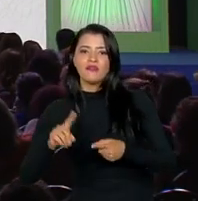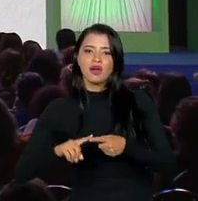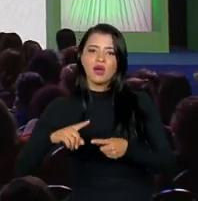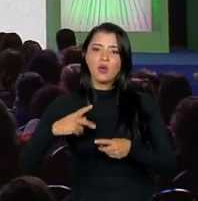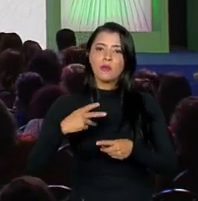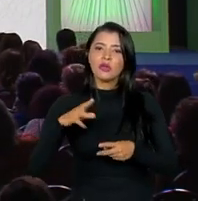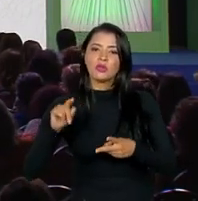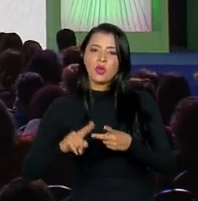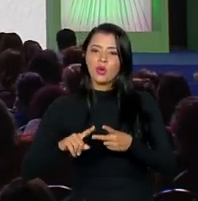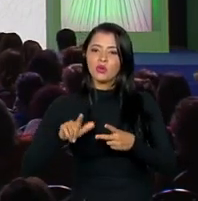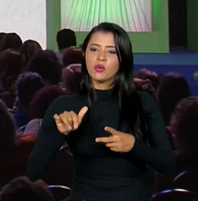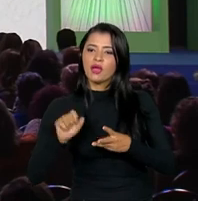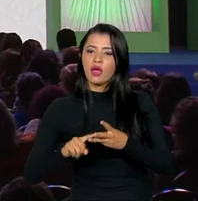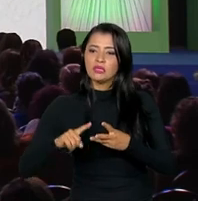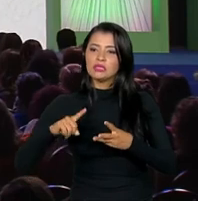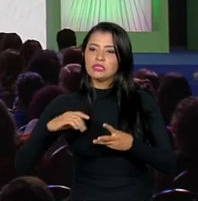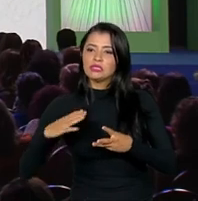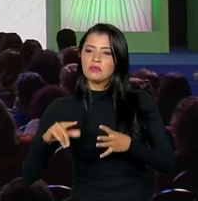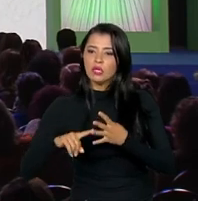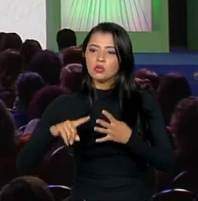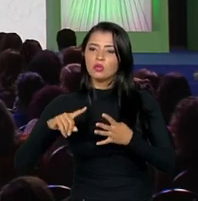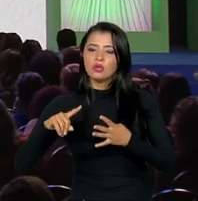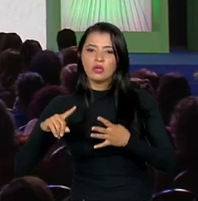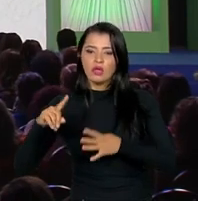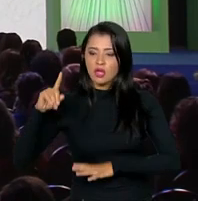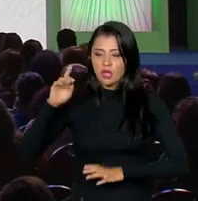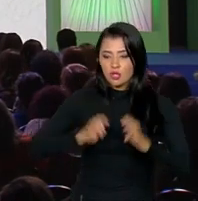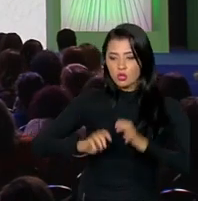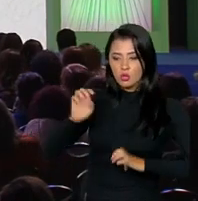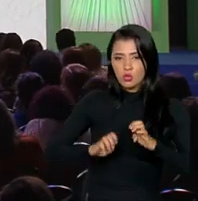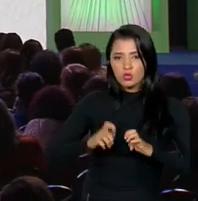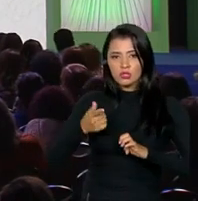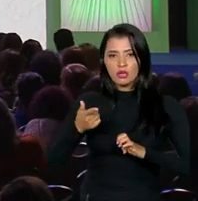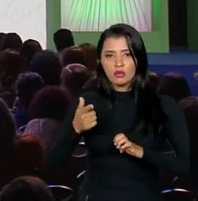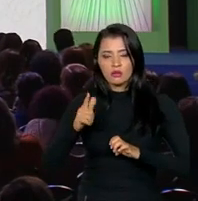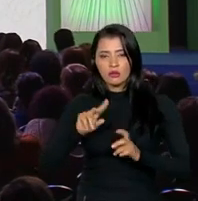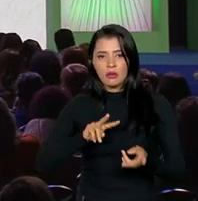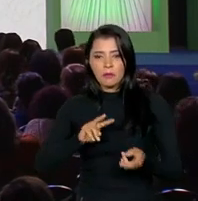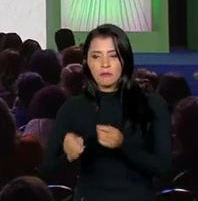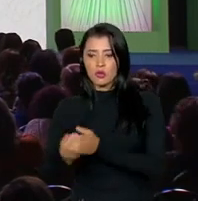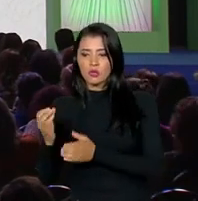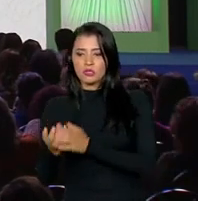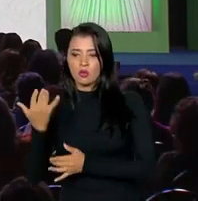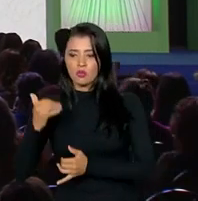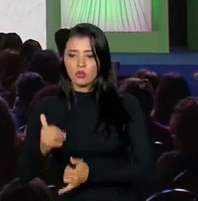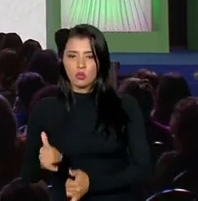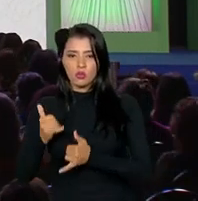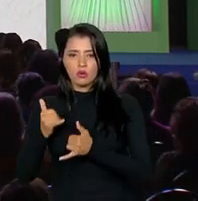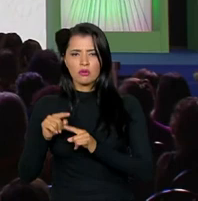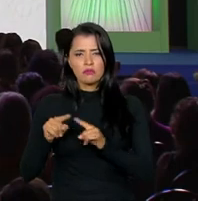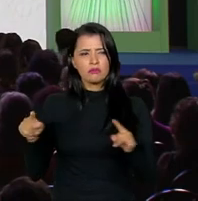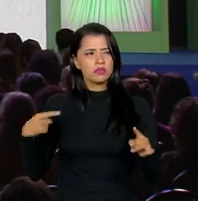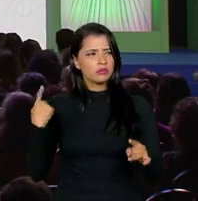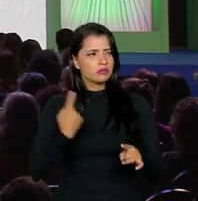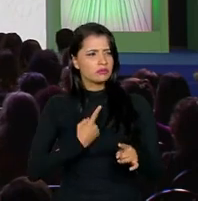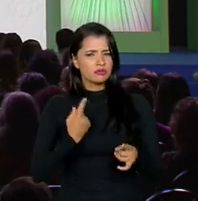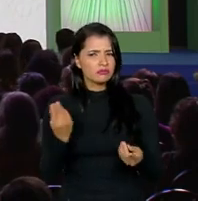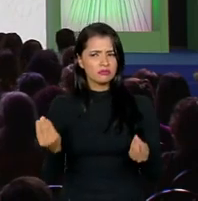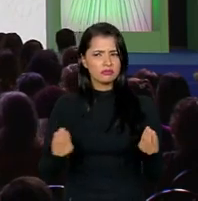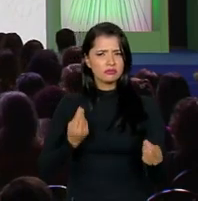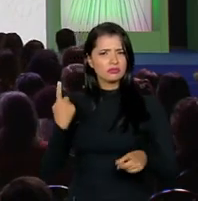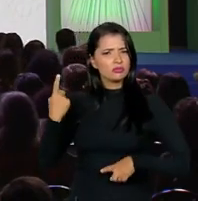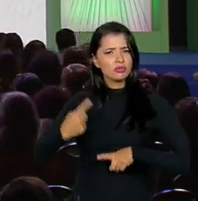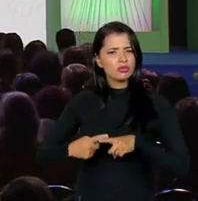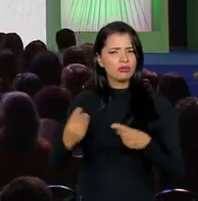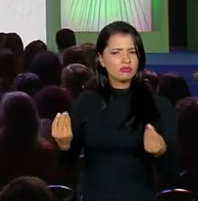gás, cimento, enfim. É indústria barra produção de energia. Mas o que a gente tem com isso? Por